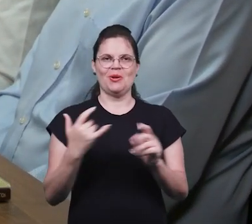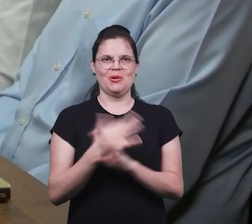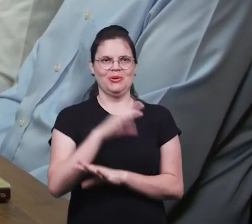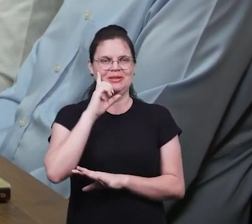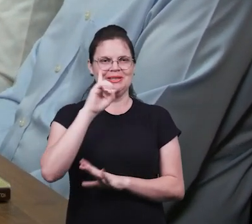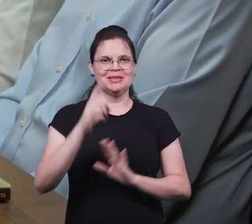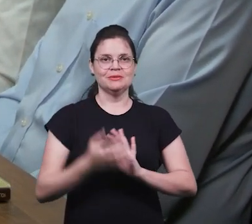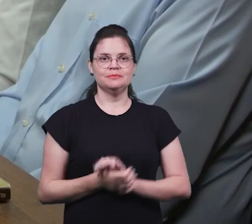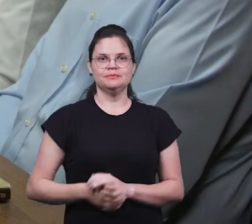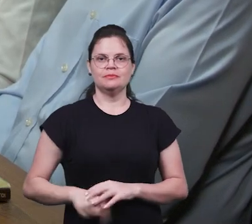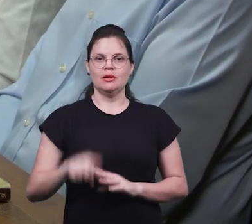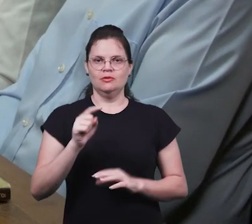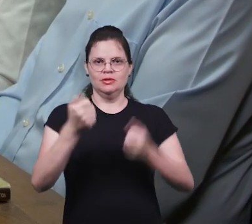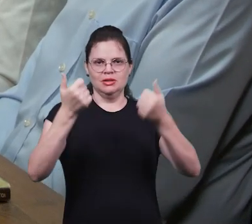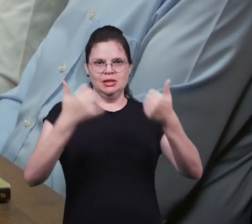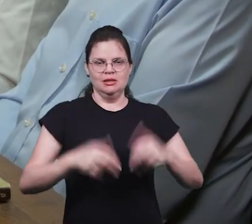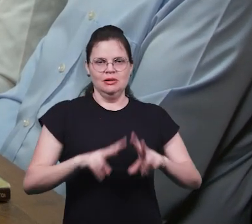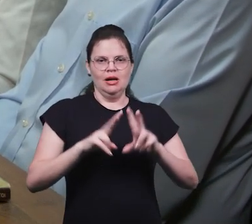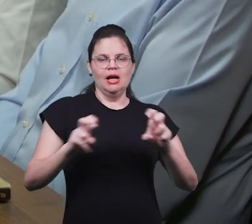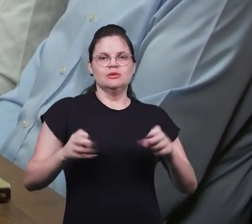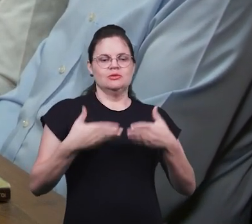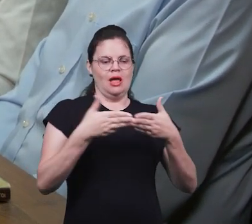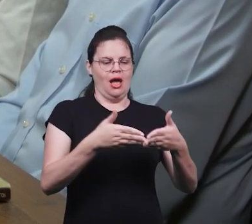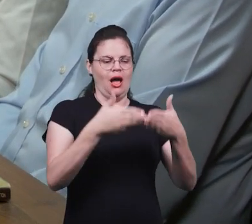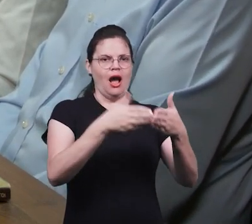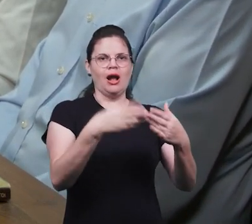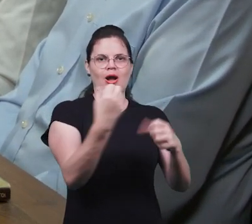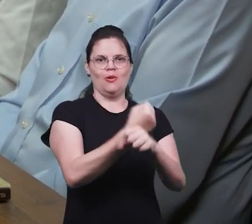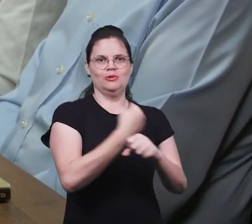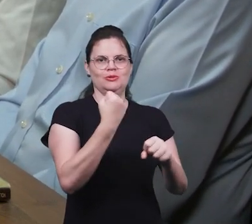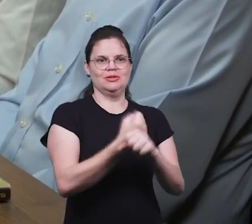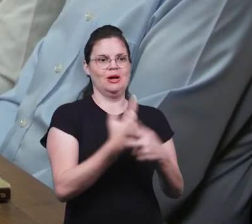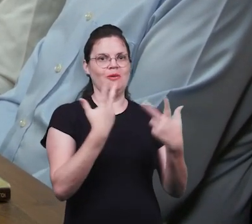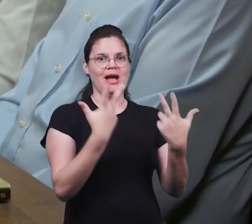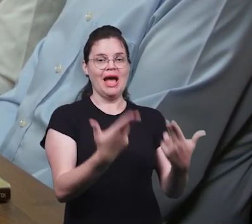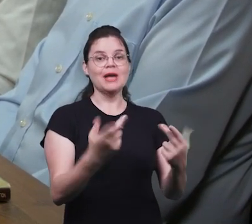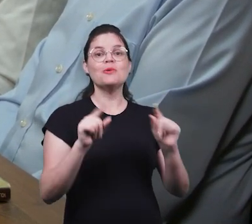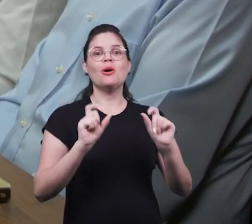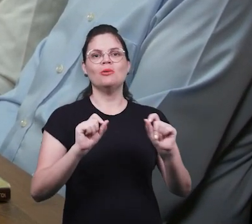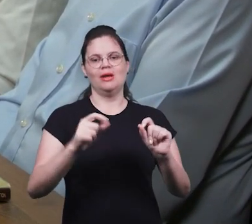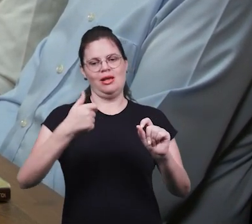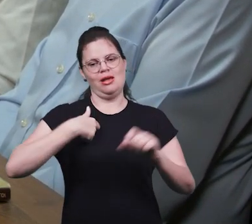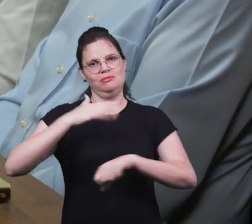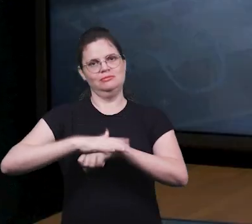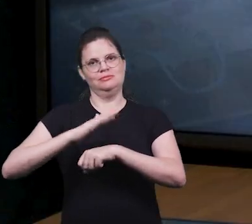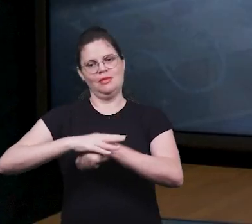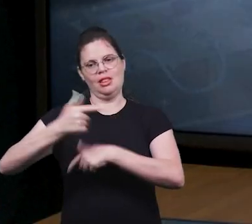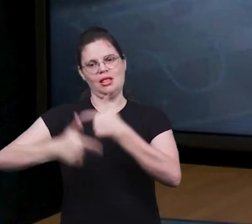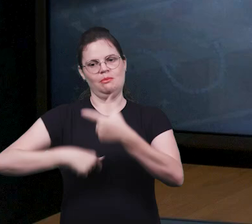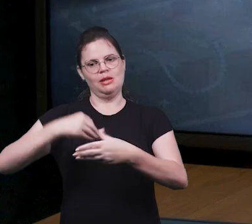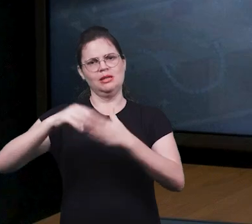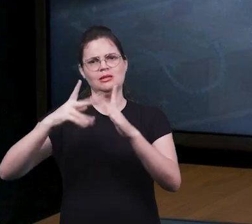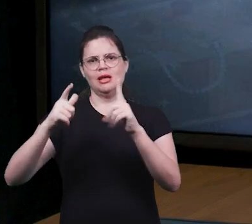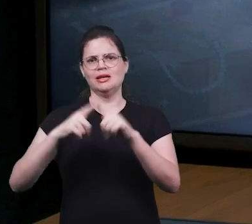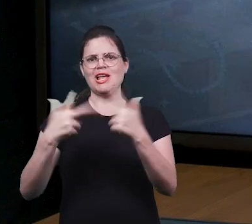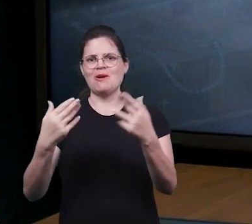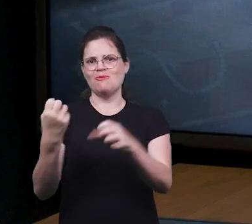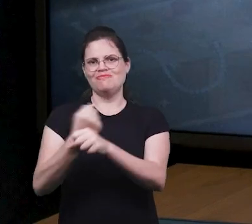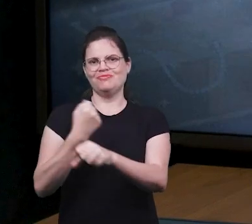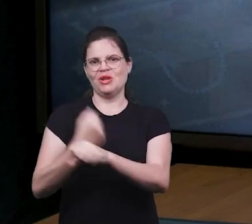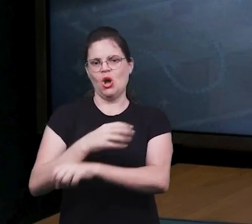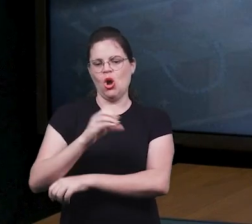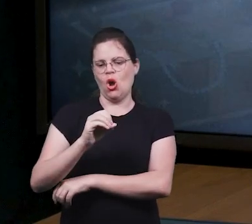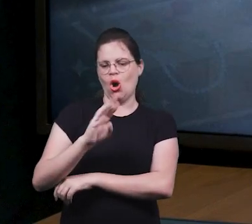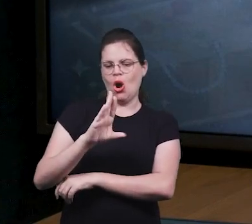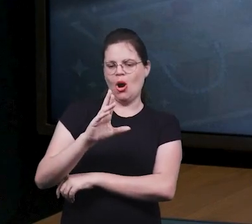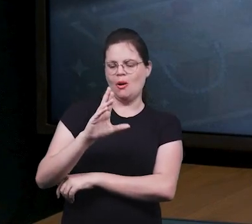sobre a arca, como realizar a obra de Deus, não é? Então podemos dizer que a arca foi um projeto, uma